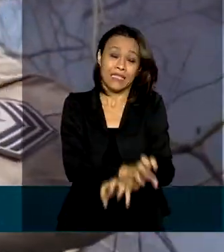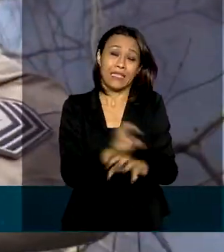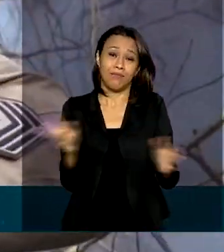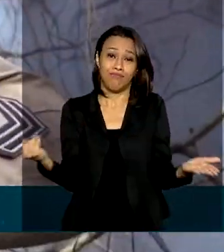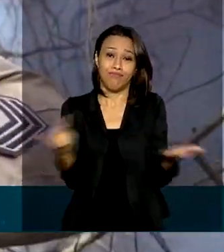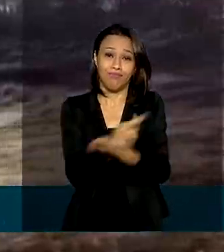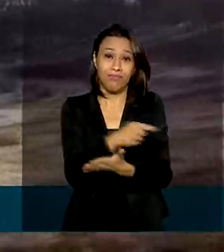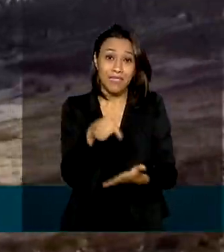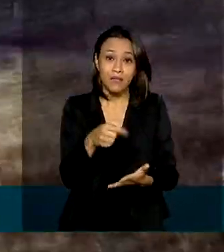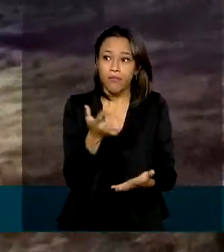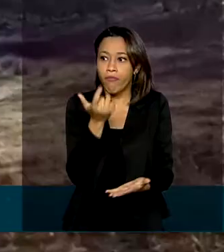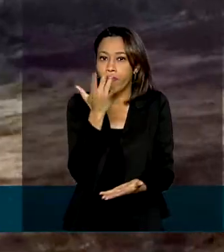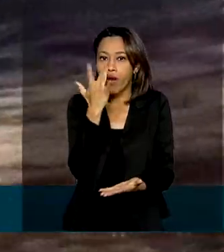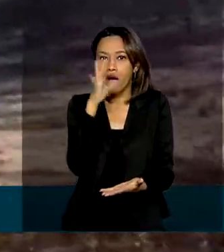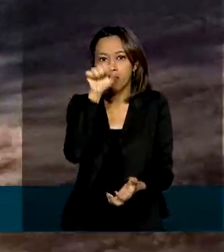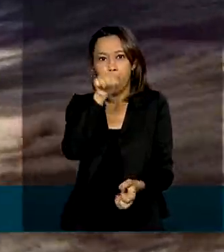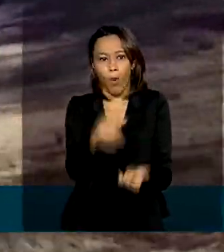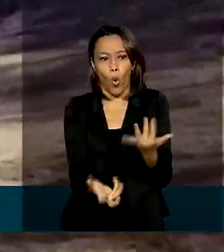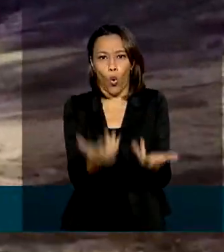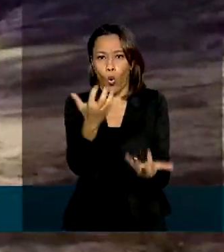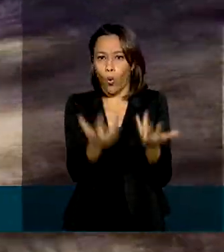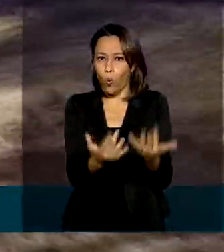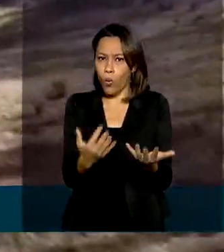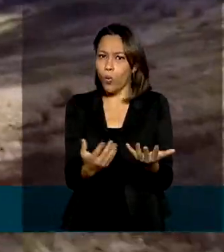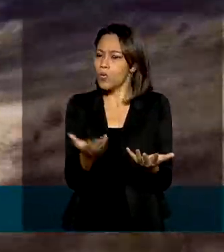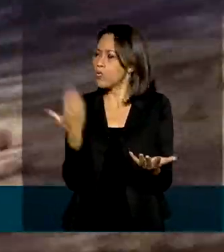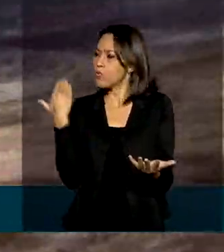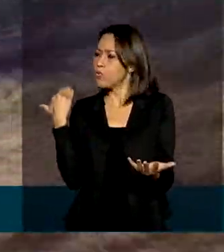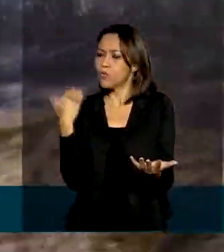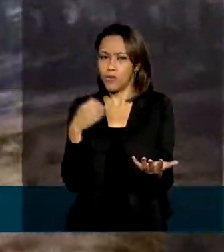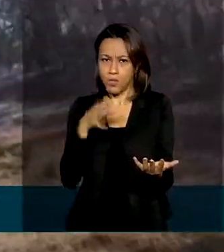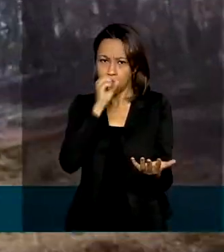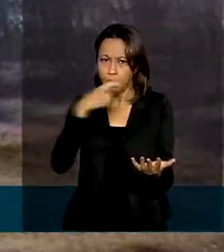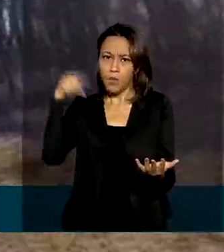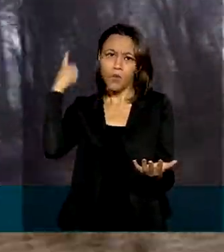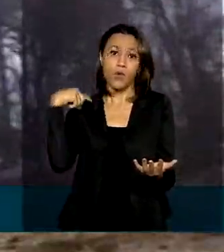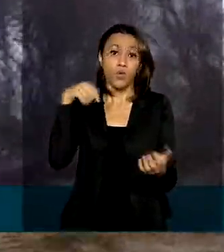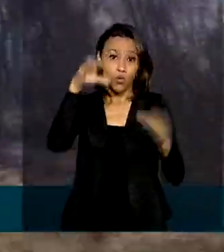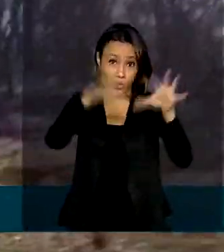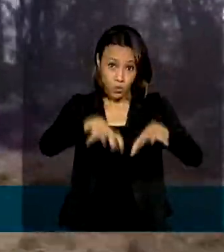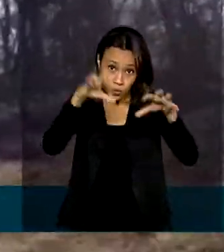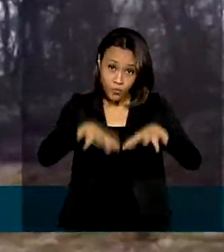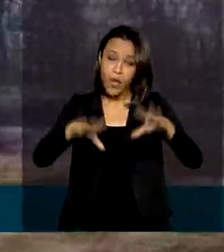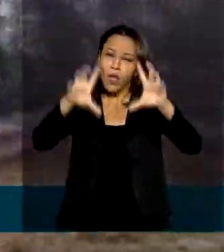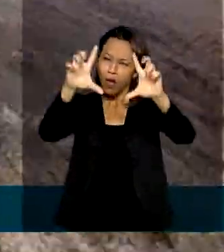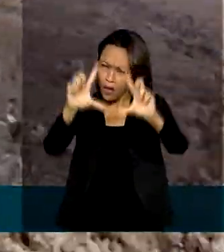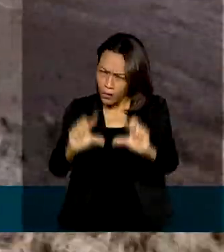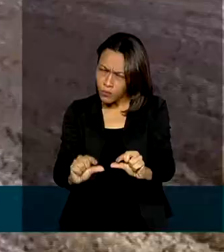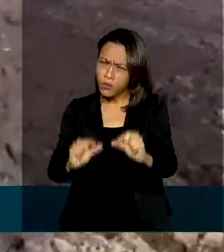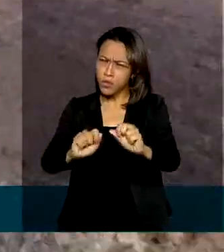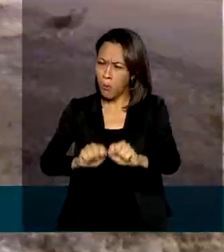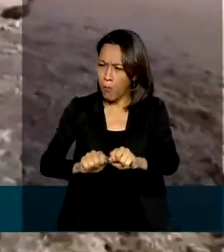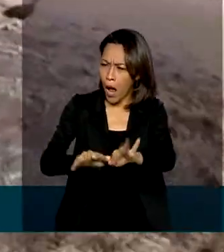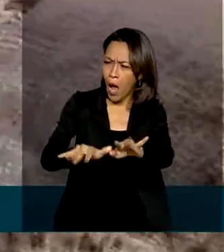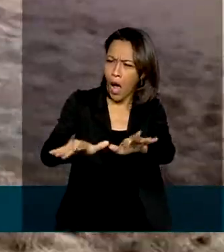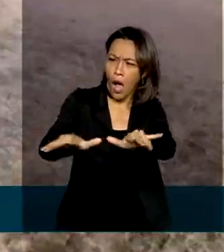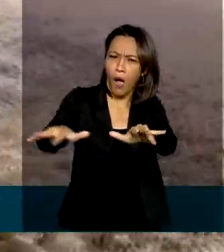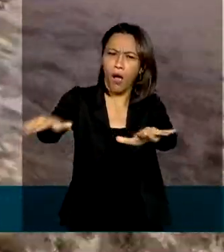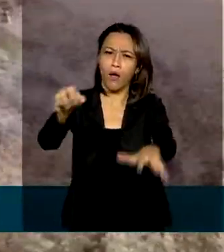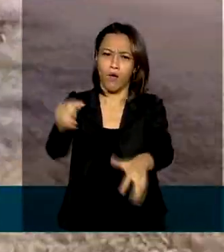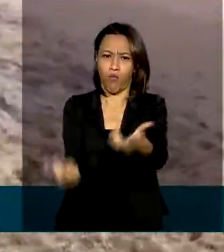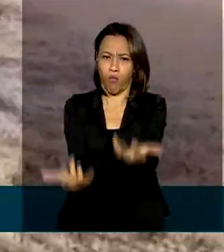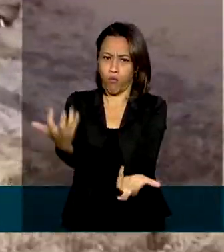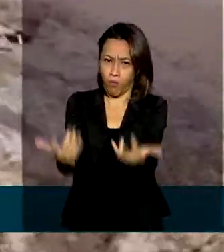condição que favorece os incêndios a chuva que caiu no fim de semana na região ajudou a amenizar a velocidade de propagação do fogo